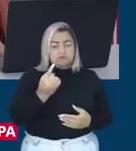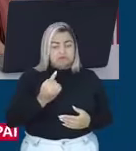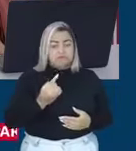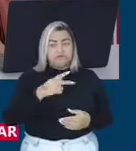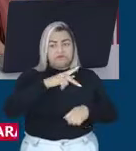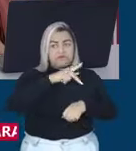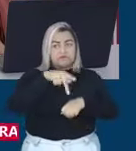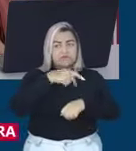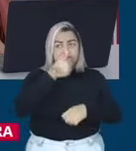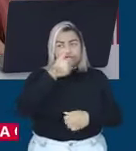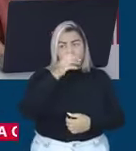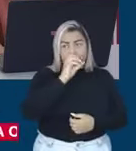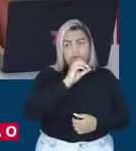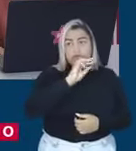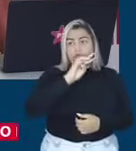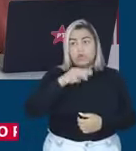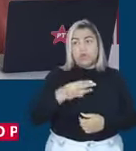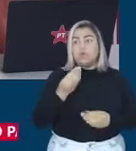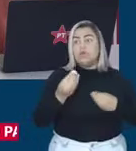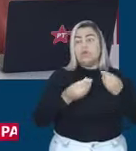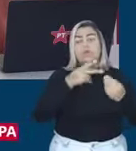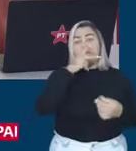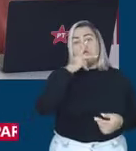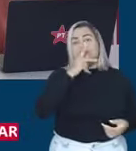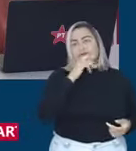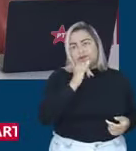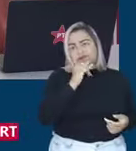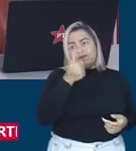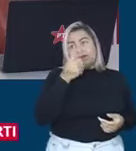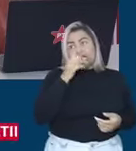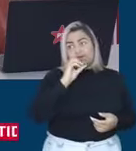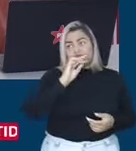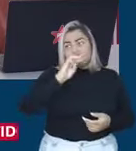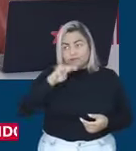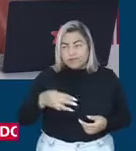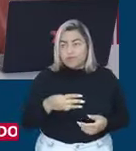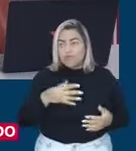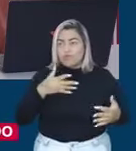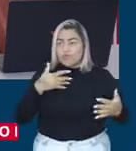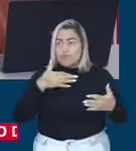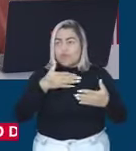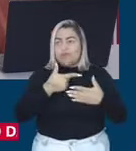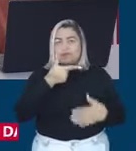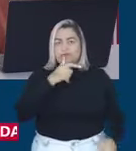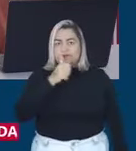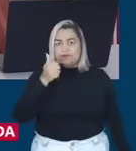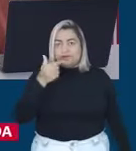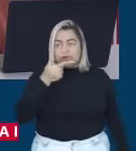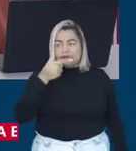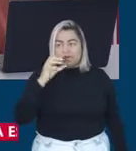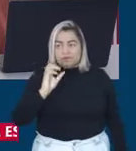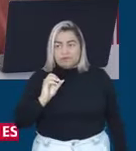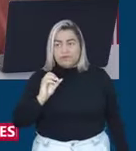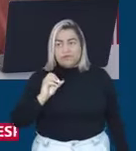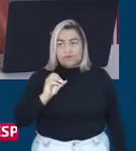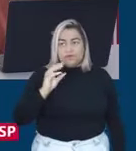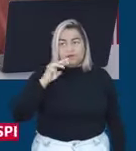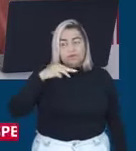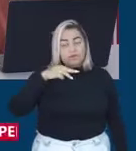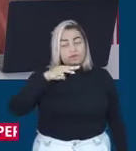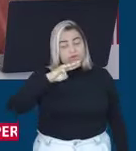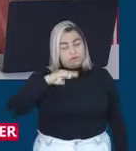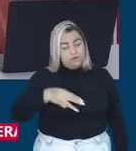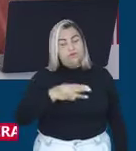10 milhões, como é que ele ia comparar o país dele com 10 milhões com o nosso, que se aproxima de 220 milhões, né? Então, nosso país é um país